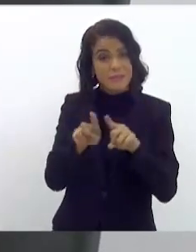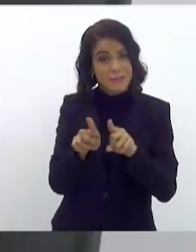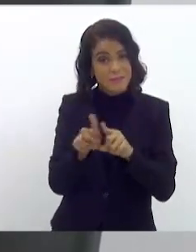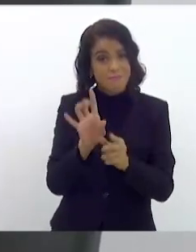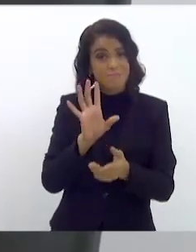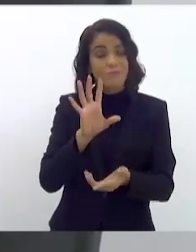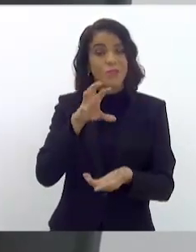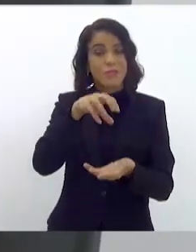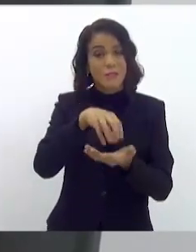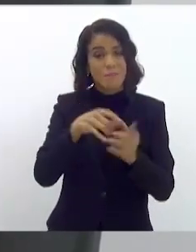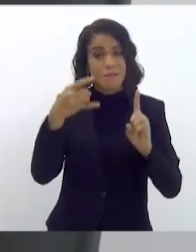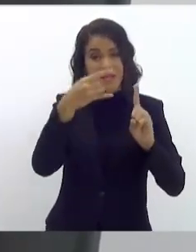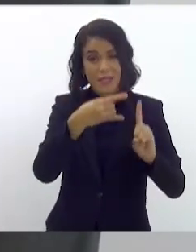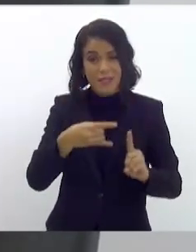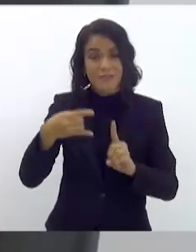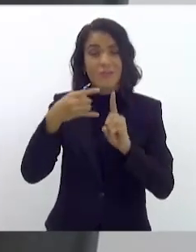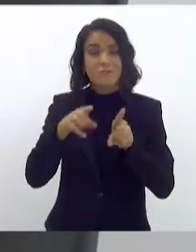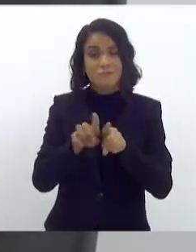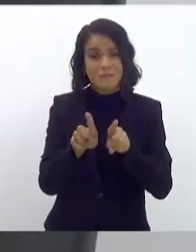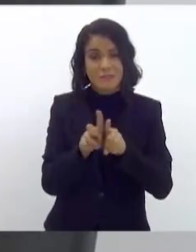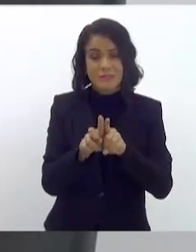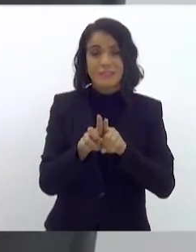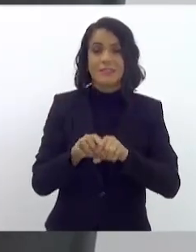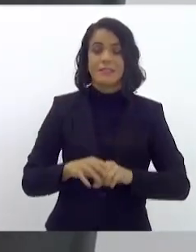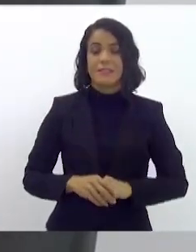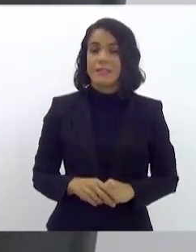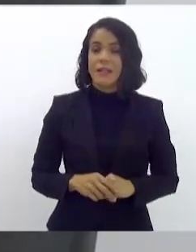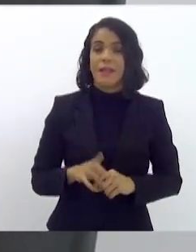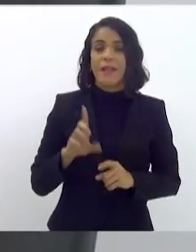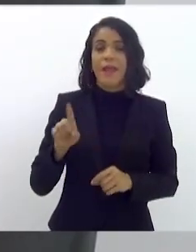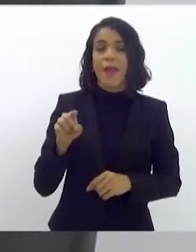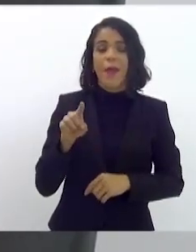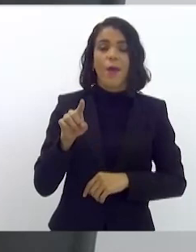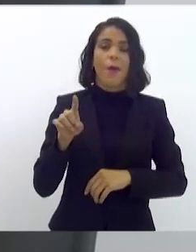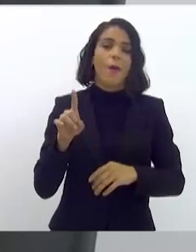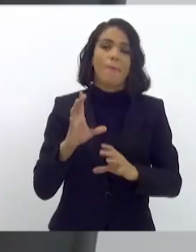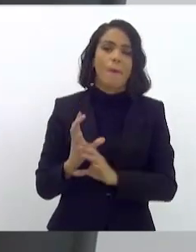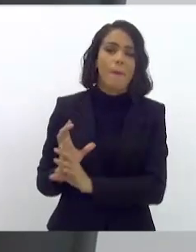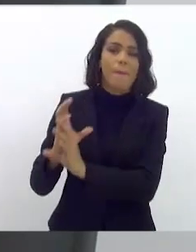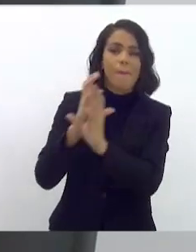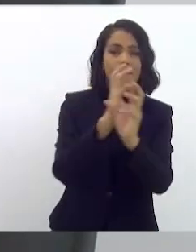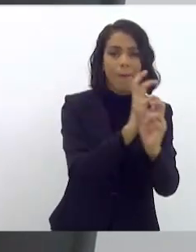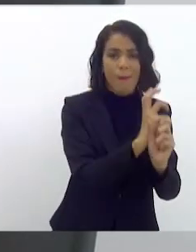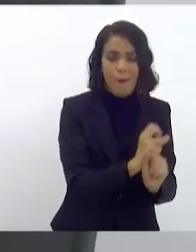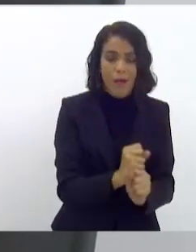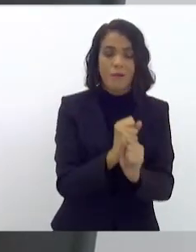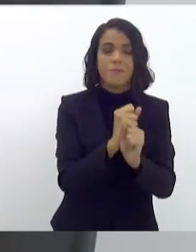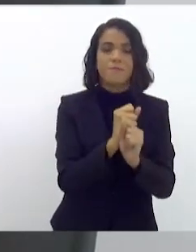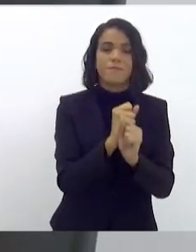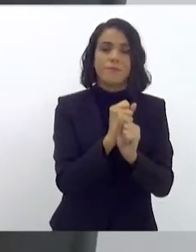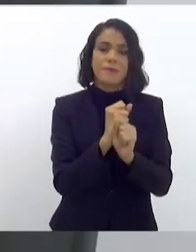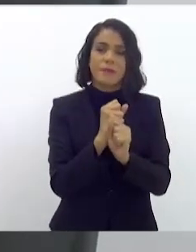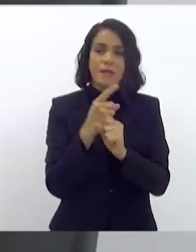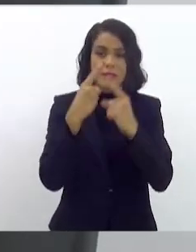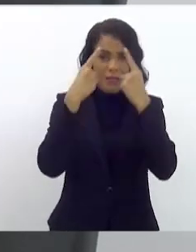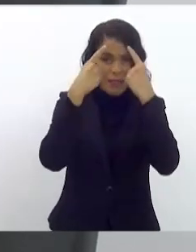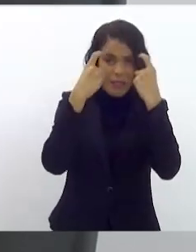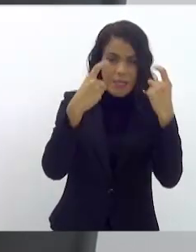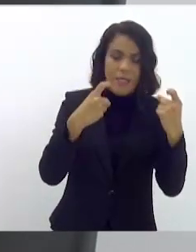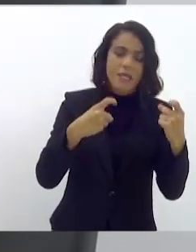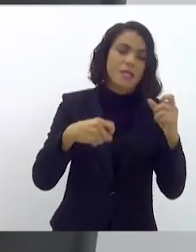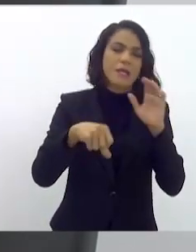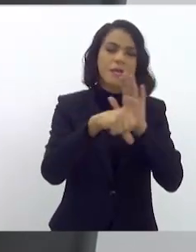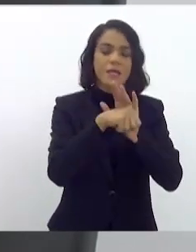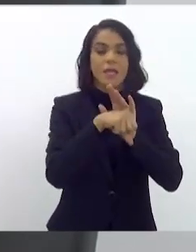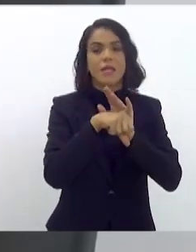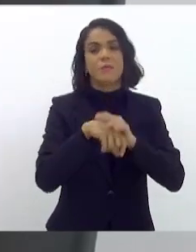plataforma indicada pela deputada Índia Armelau, que é o mapa da violência política em plataformas digitais. Então, acho que a gente